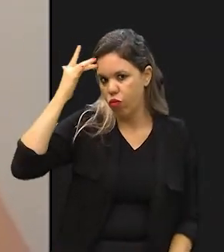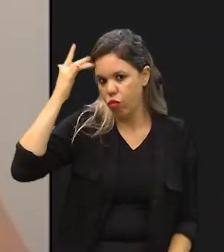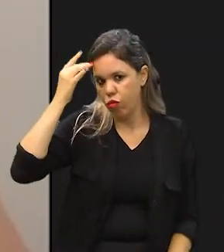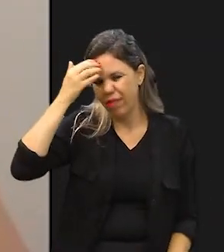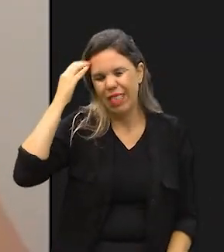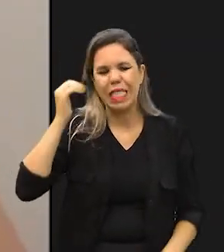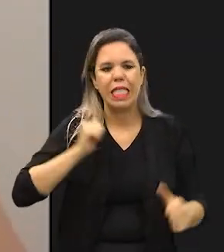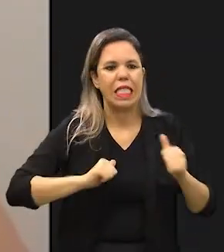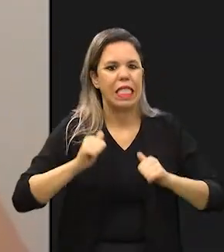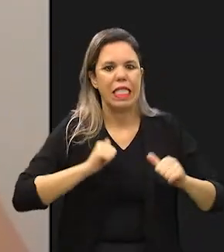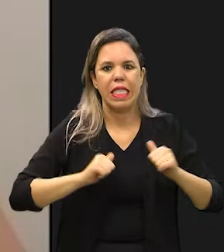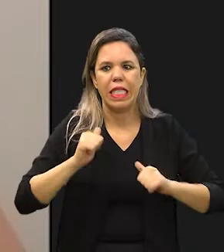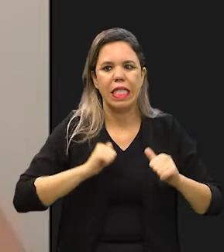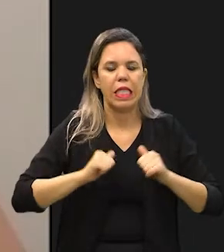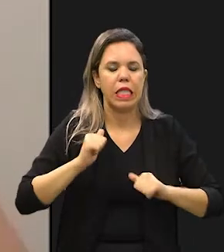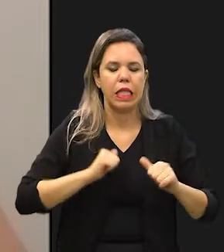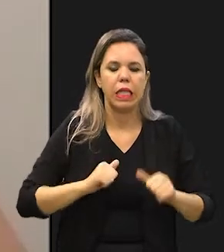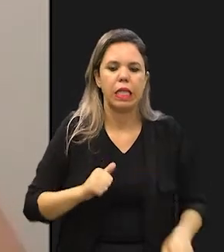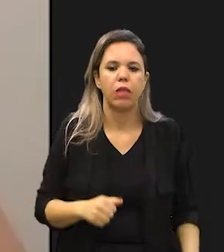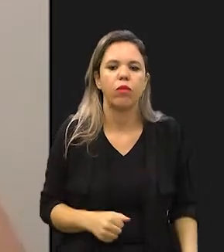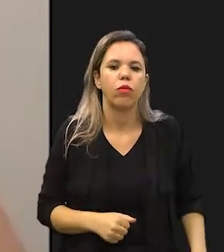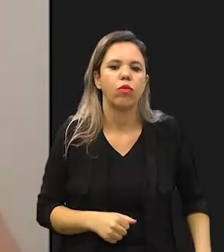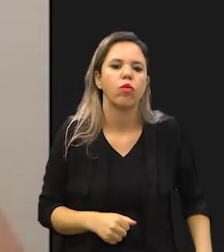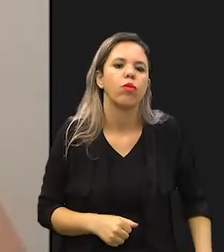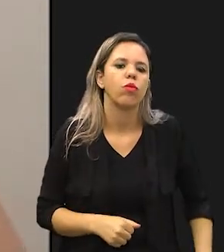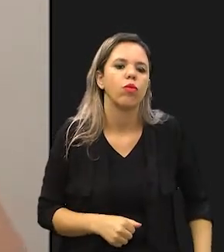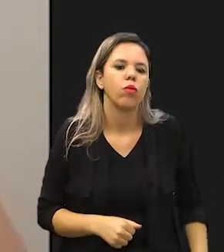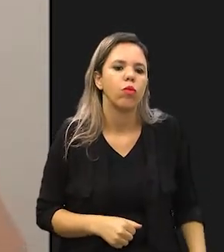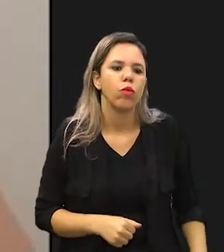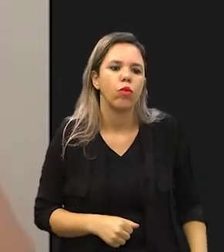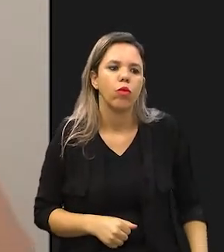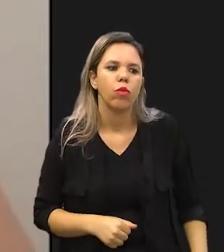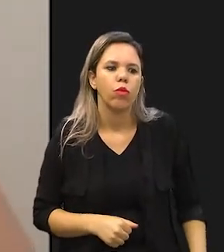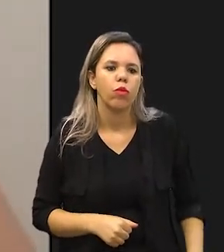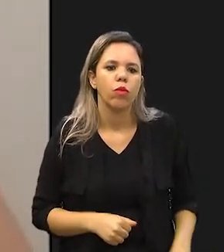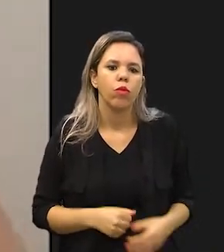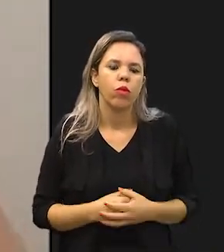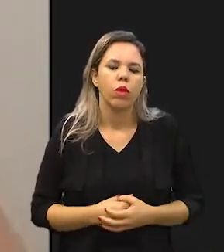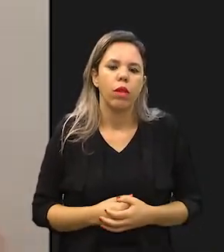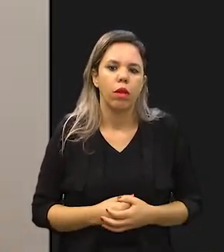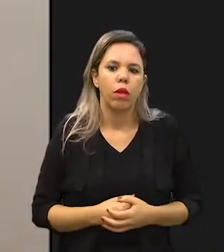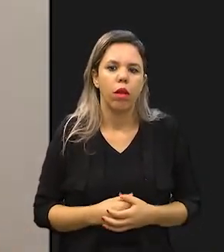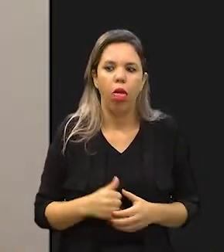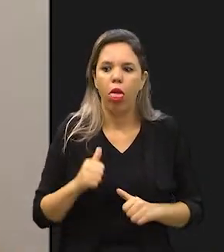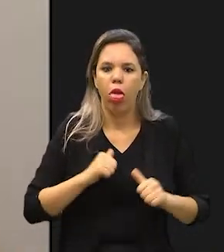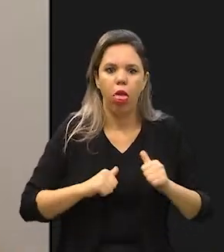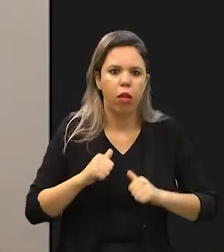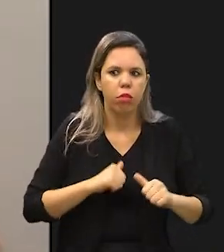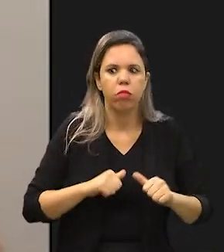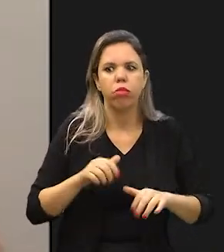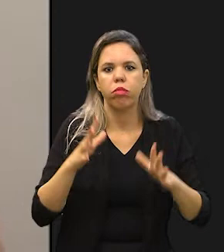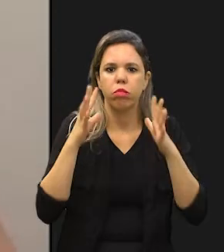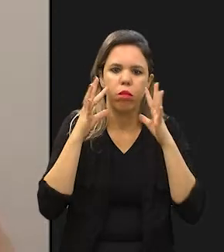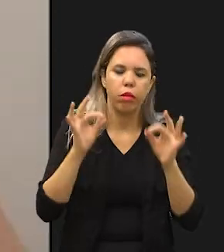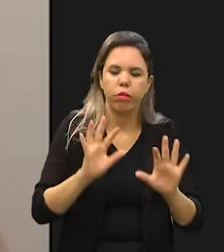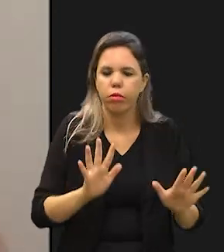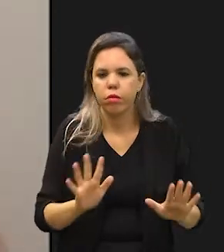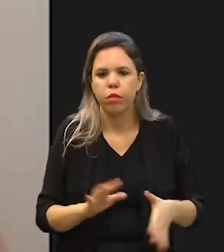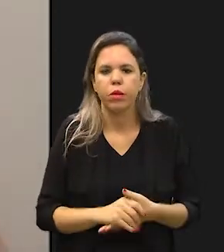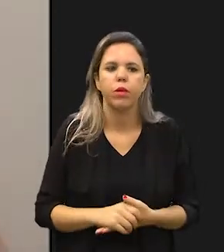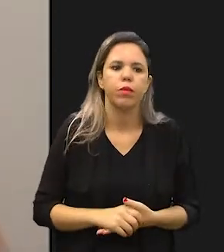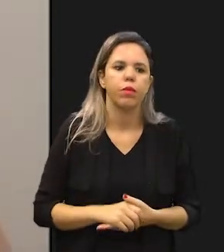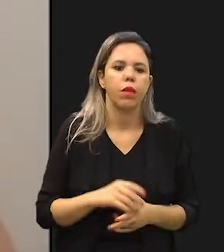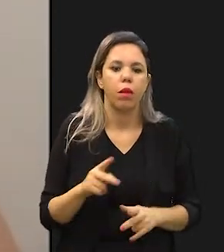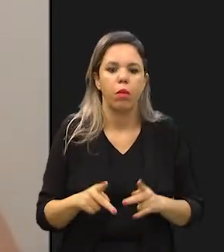muitas vezes inquieto, se ele tiver o composto, digamos assim, da hiperatividade, né? Então, é aquele adulto